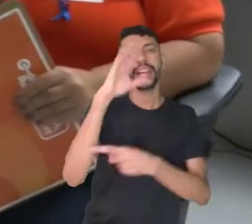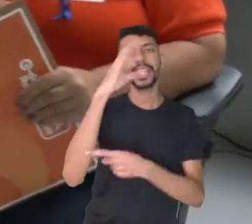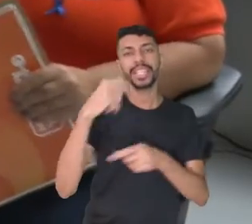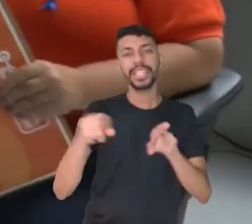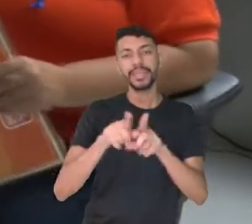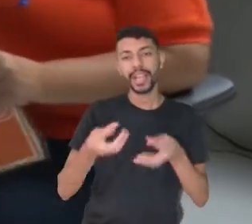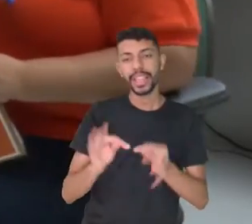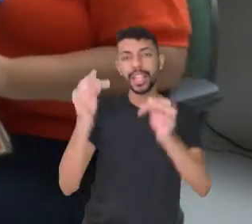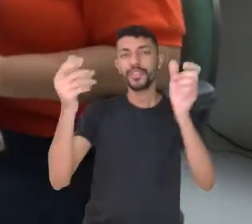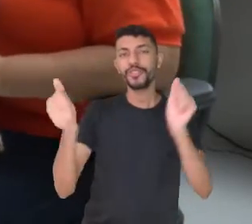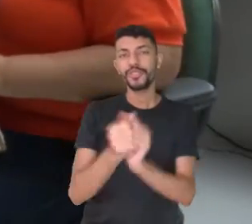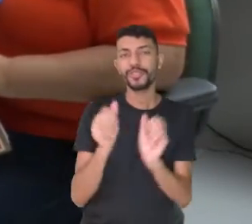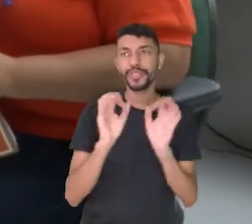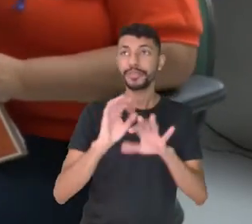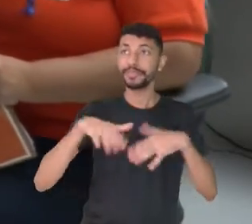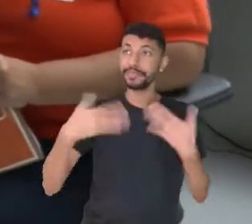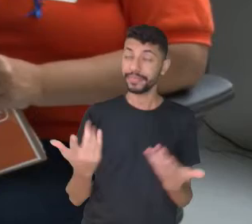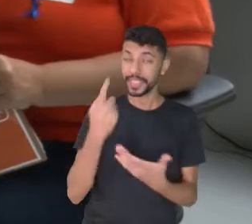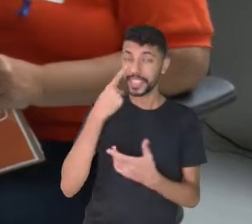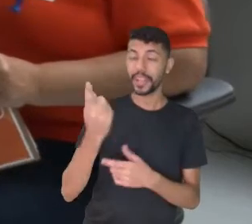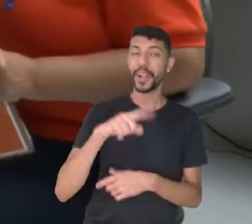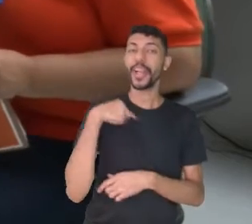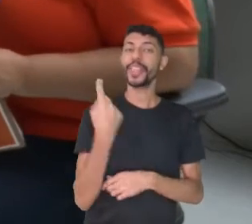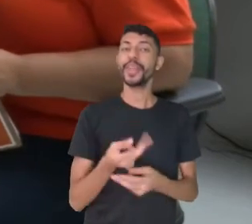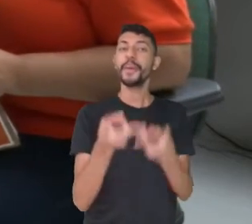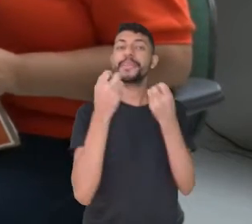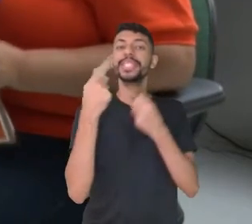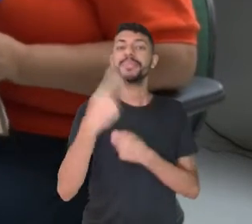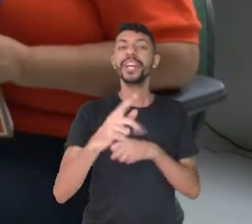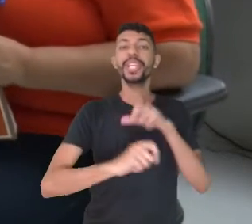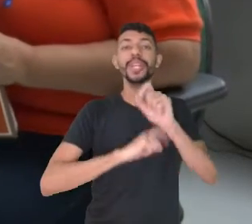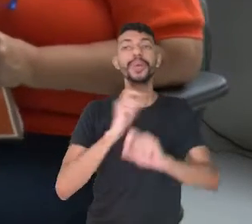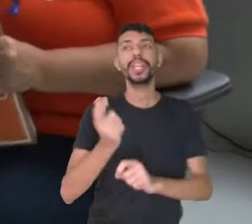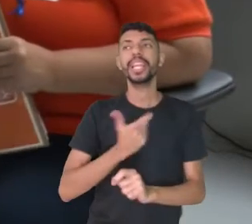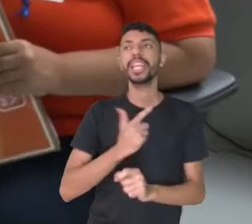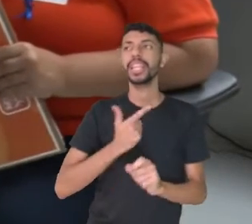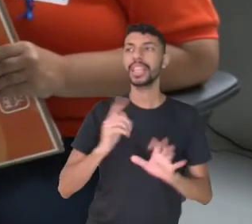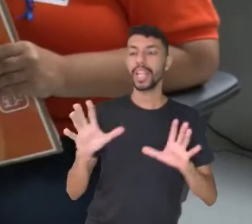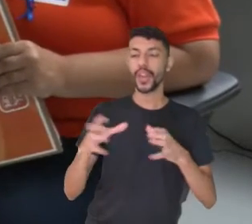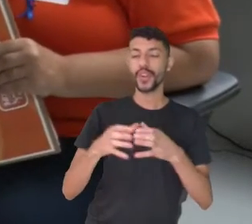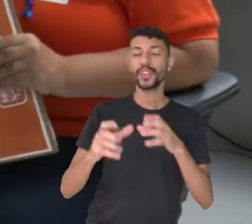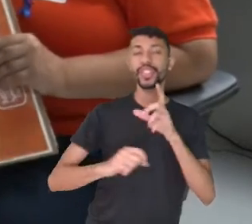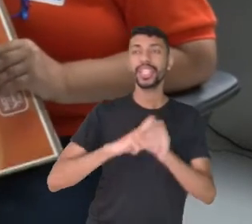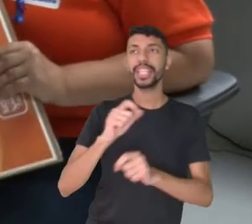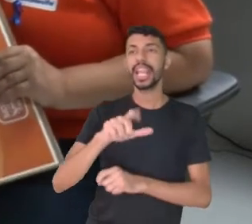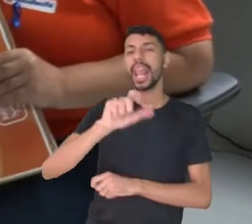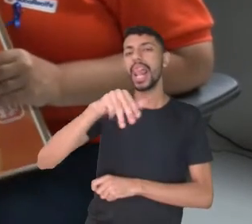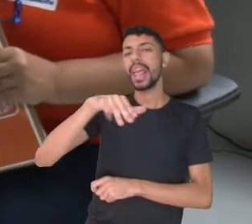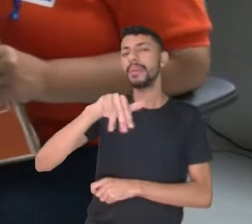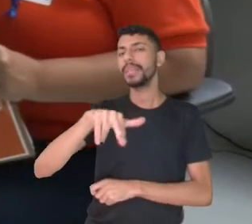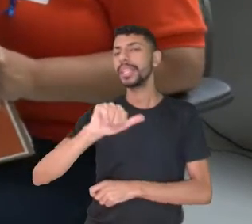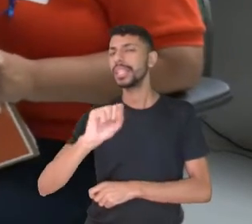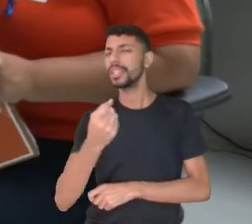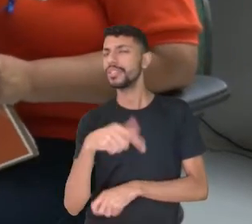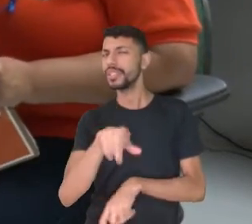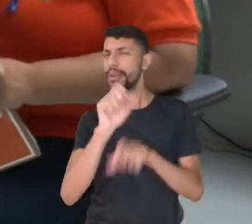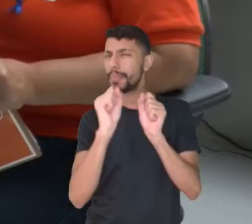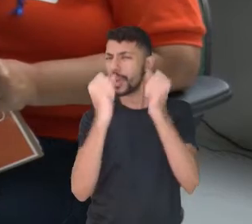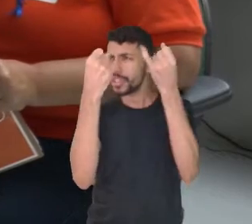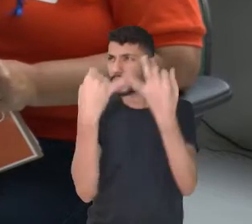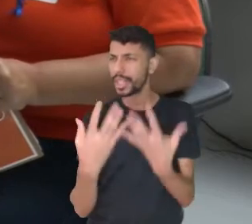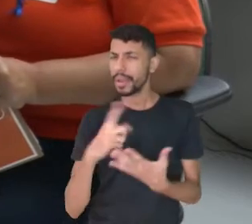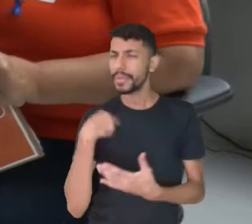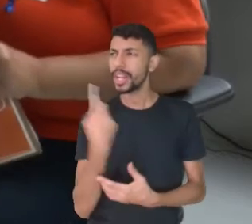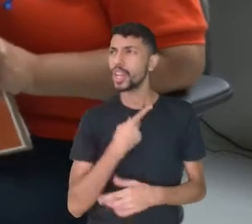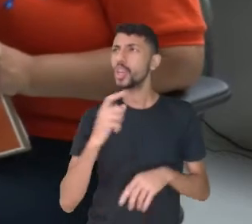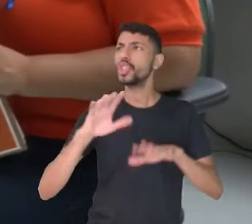Doutor André, nós vimos aqui que existe em um conjunto de lâminas. O que você poderia explicar para a gente nos